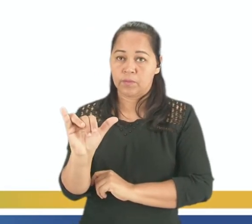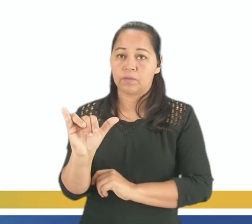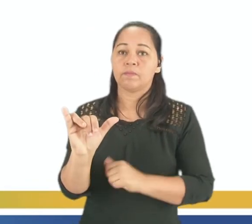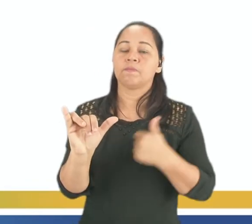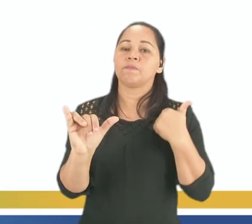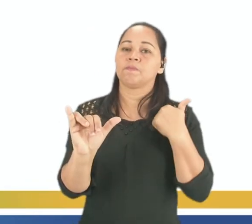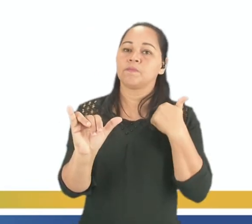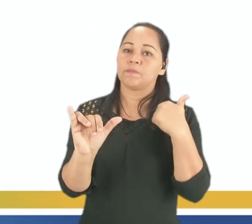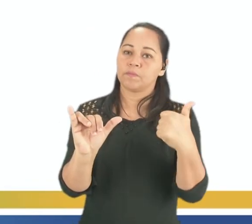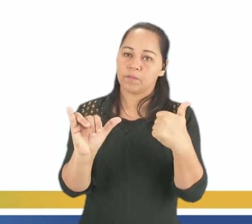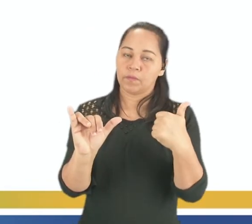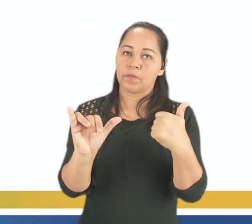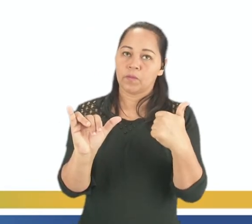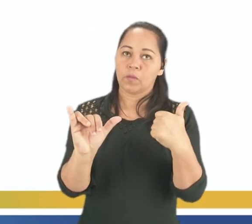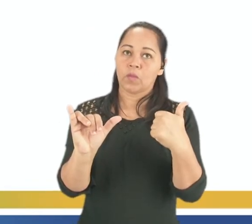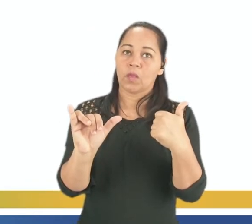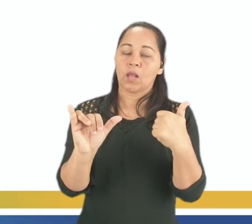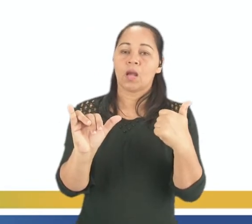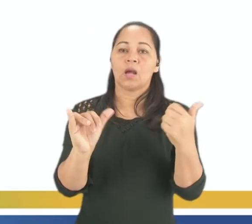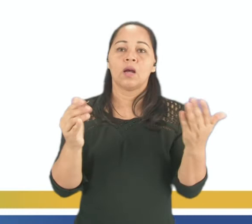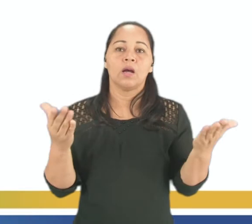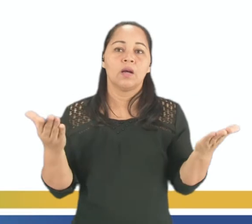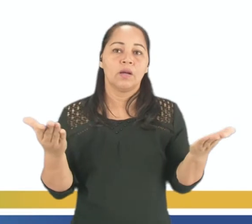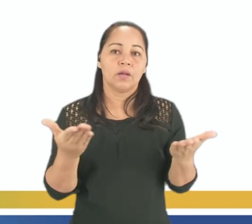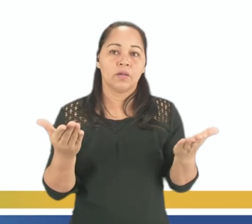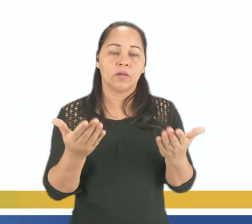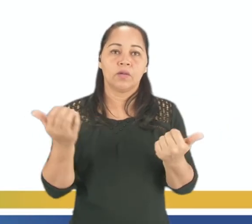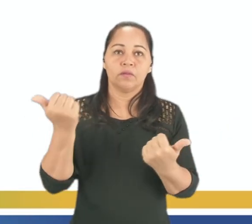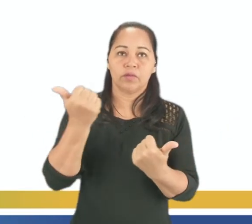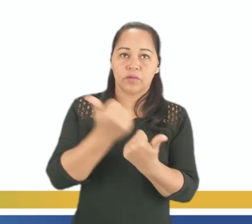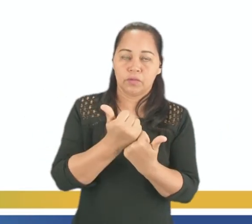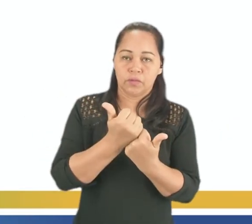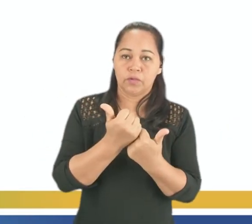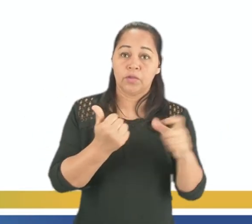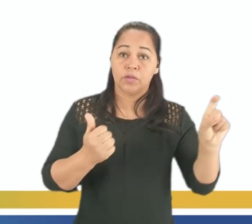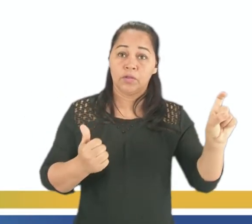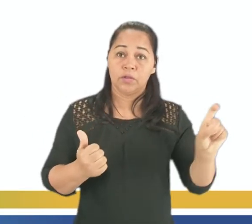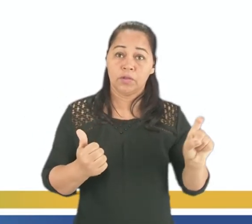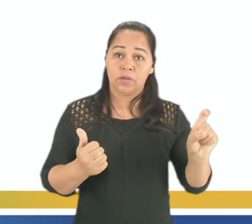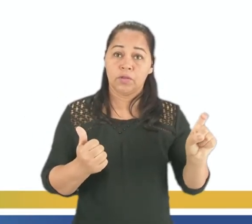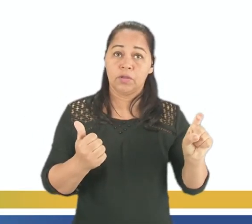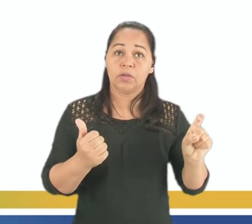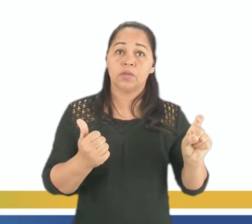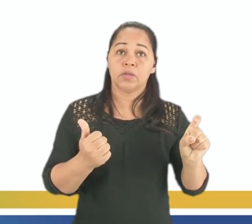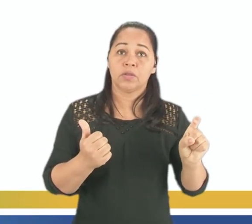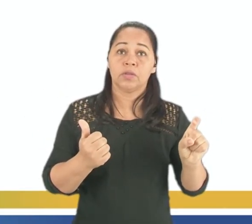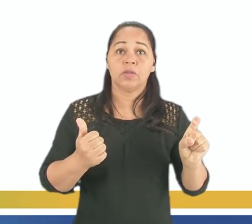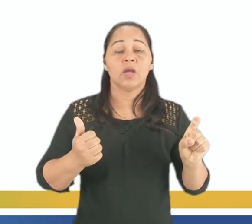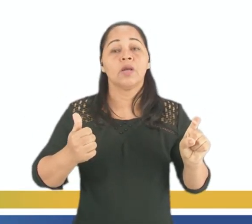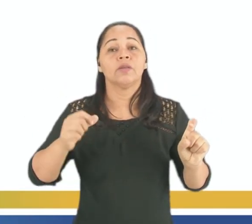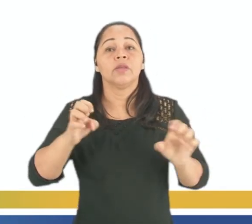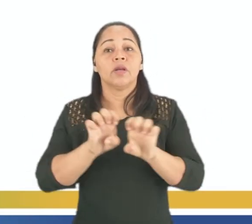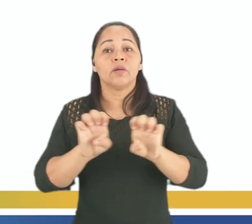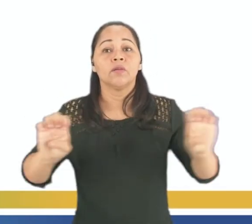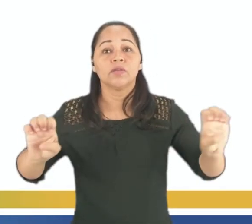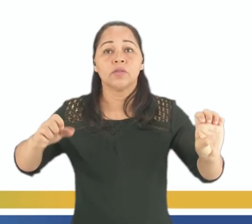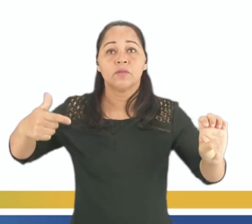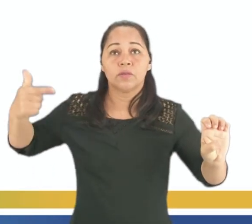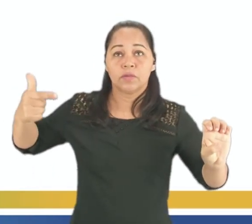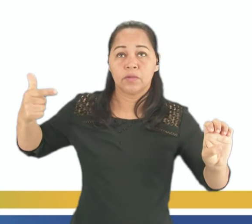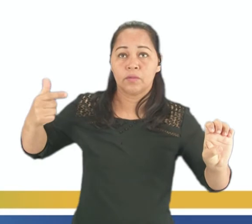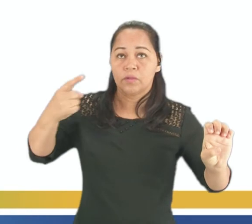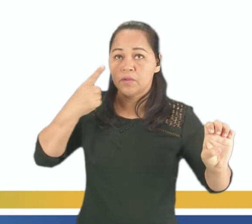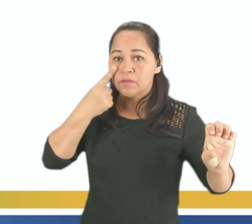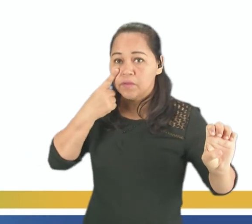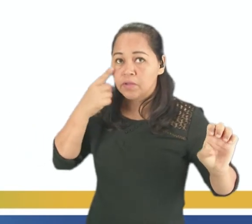Muito bem, esse é o nosso valor de x. Nós vamos substituir o valor de x na equação número 2. Então, a equação número 2,